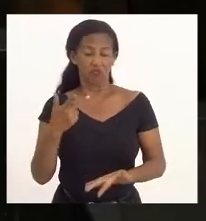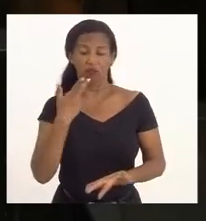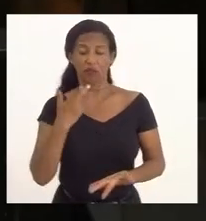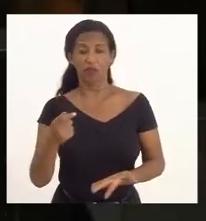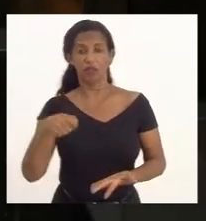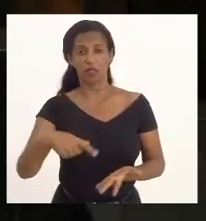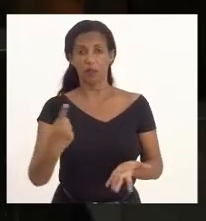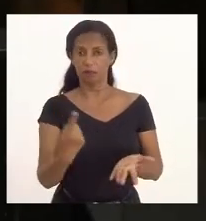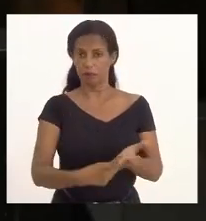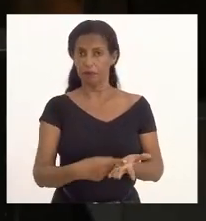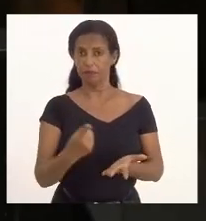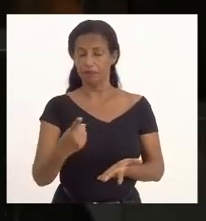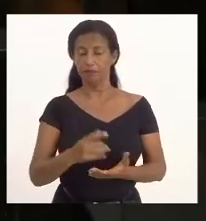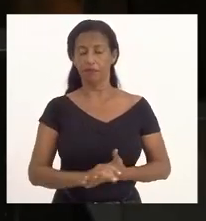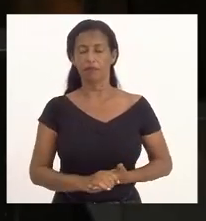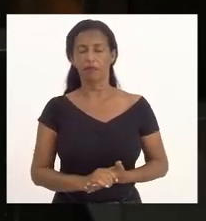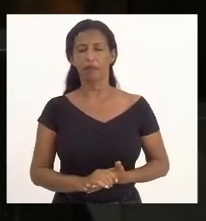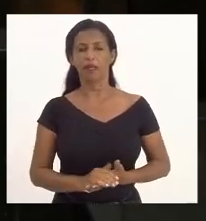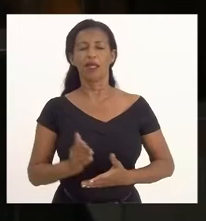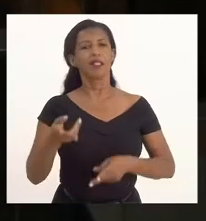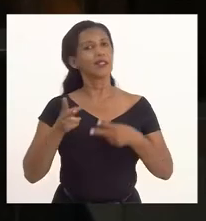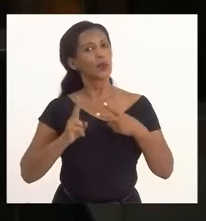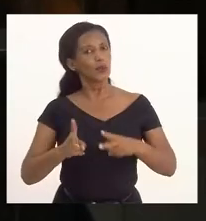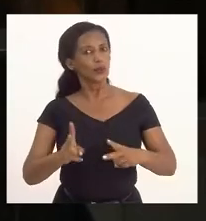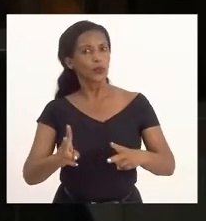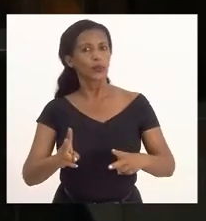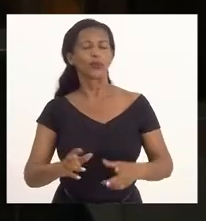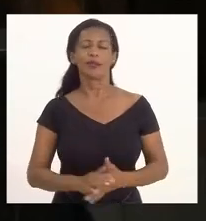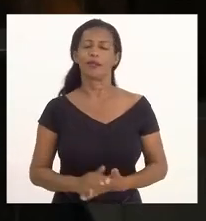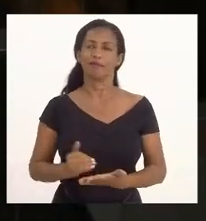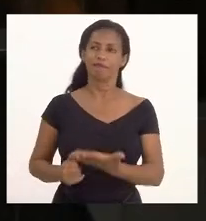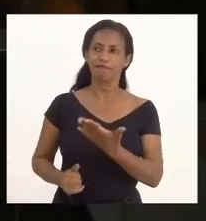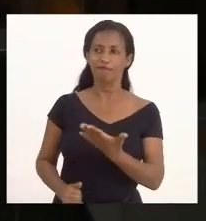esse registro. E dando continuidade,